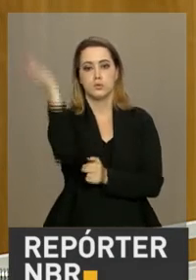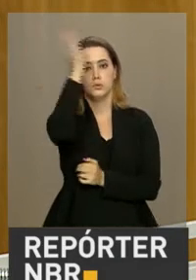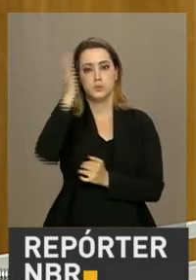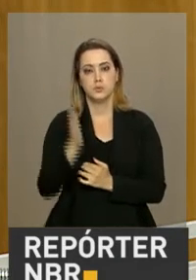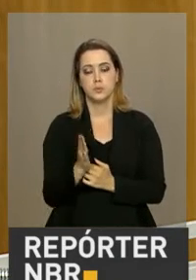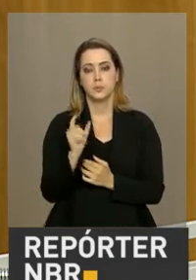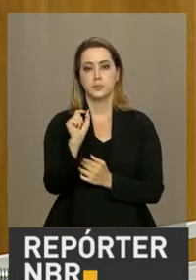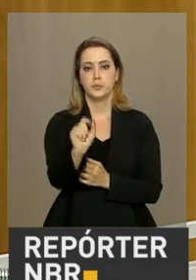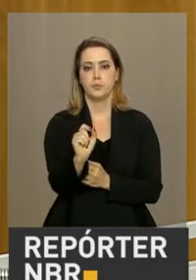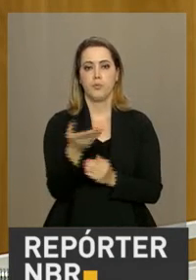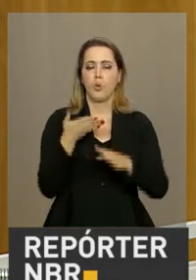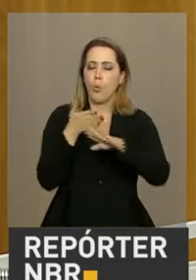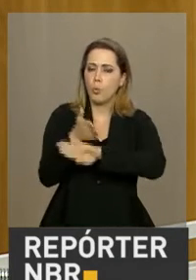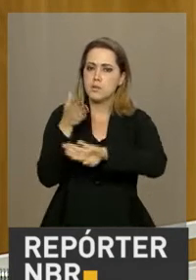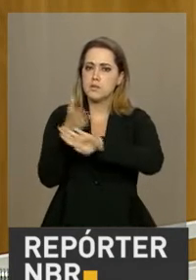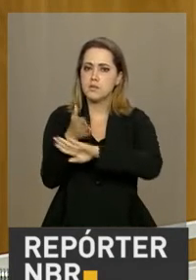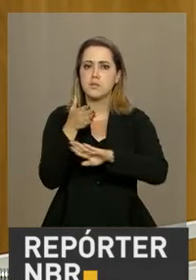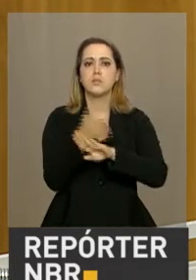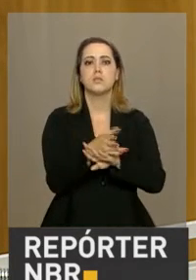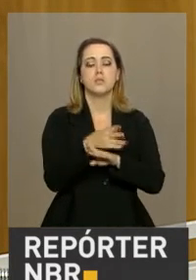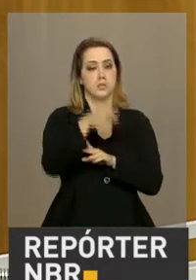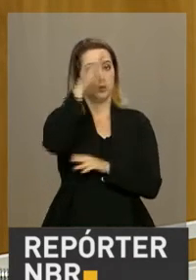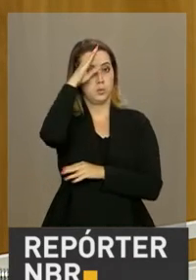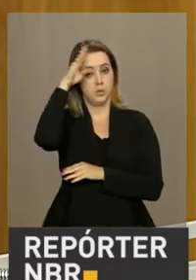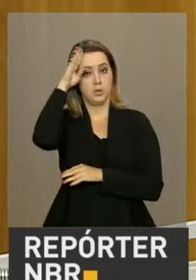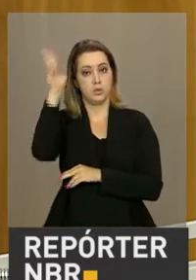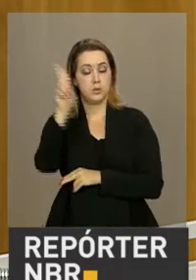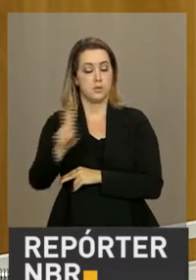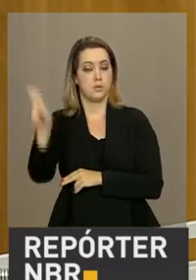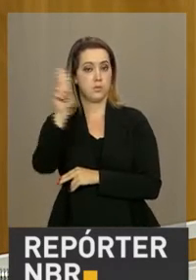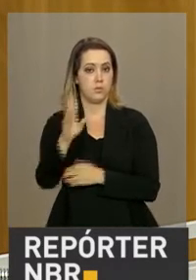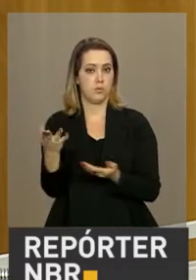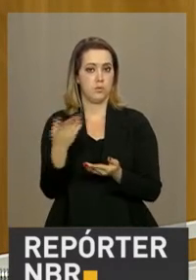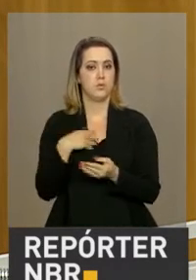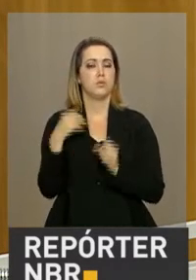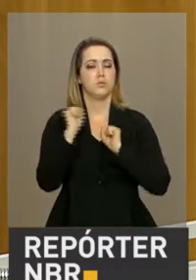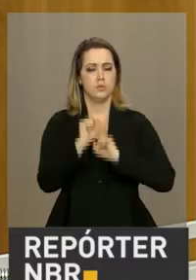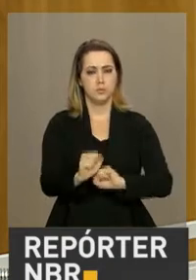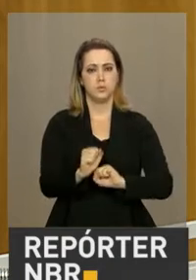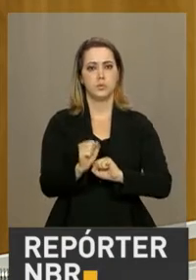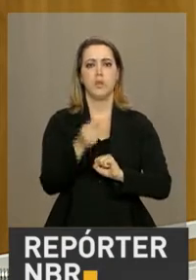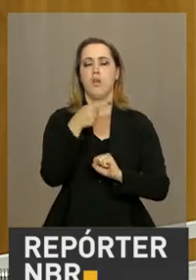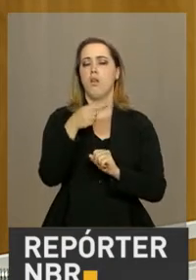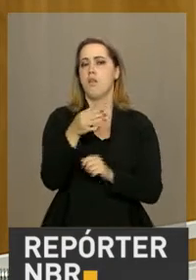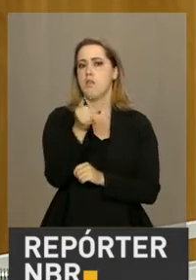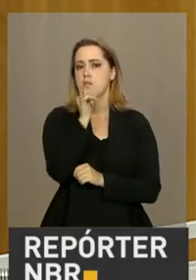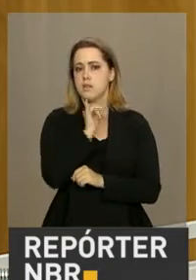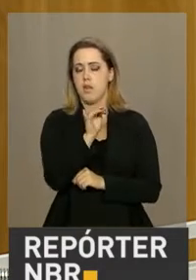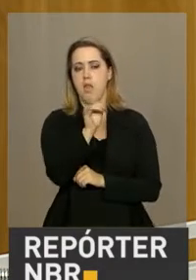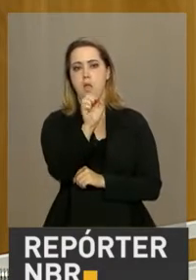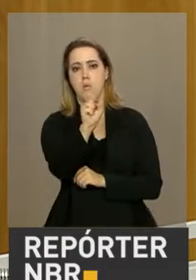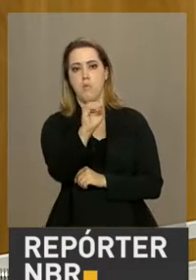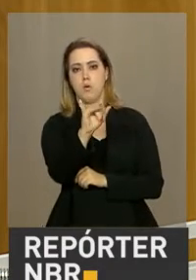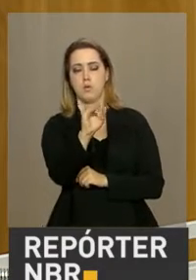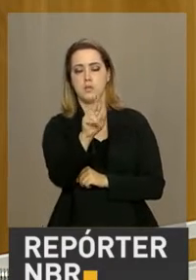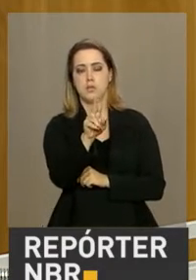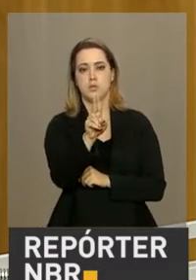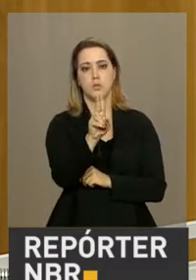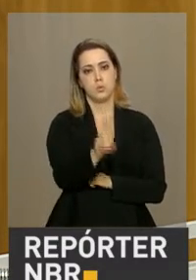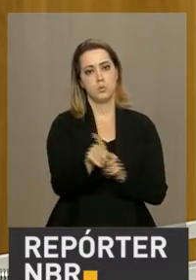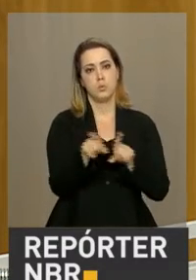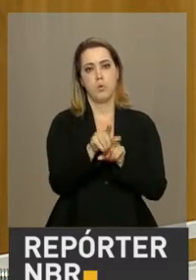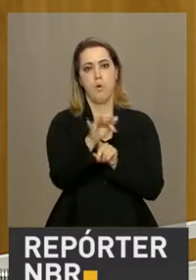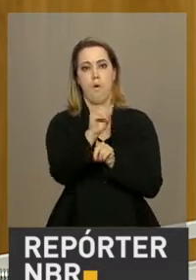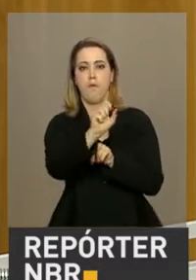é o acesso à universidade se utilizando de mecanismos como o sisu o fies eo